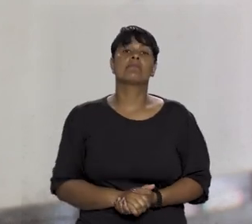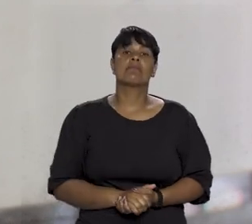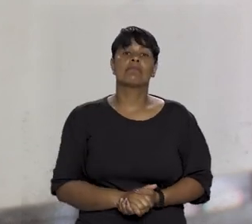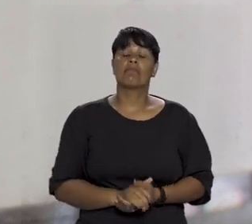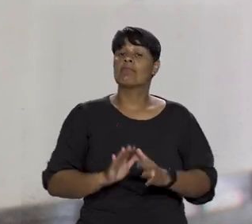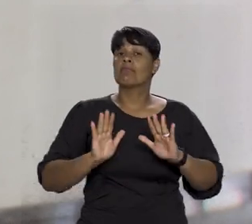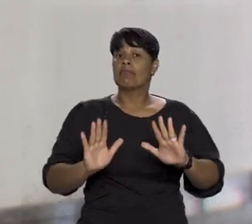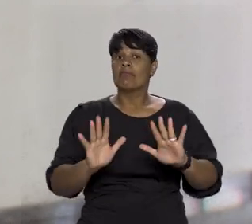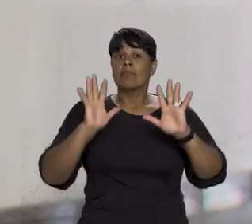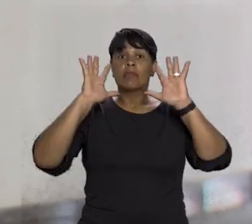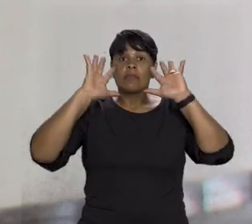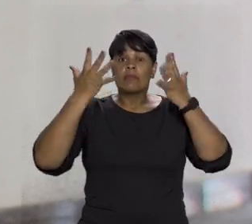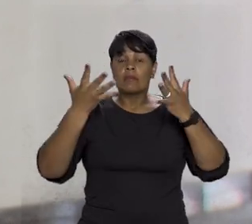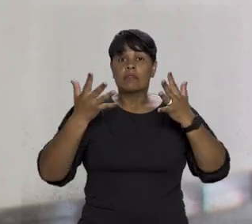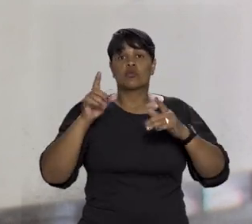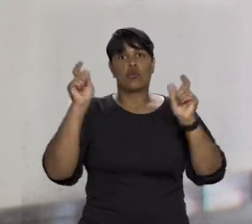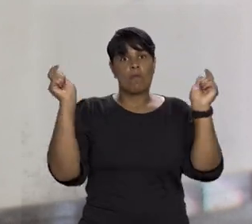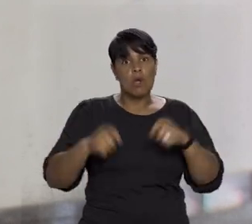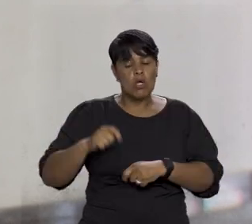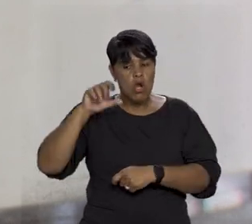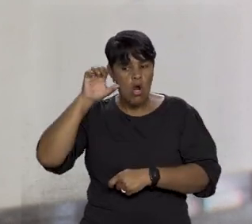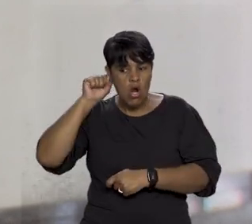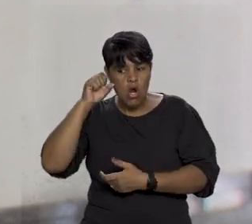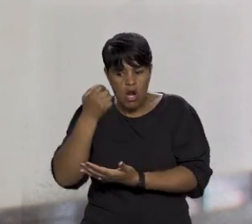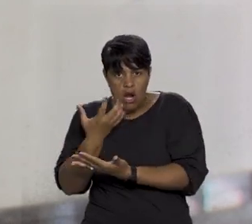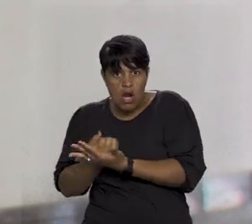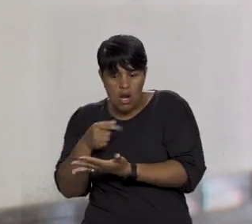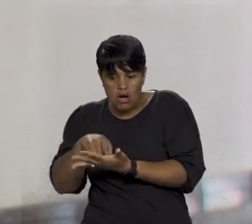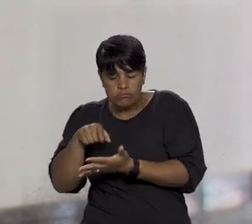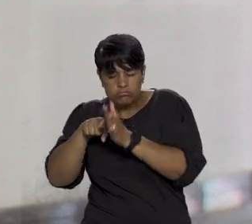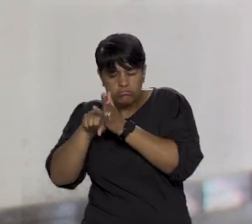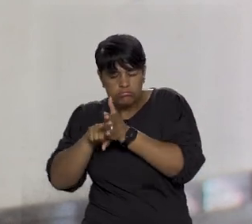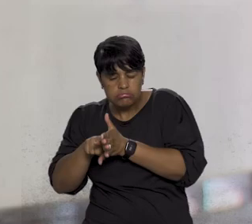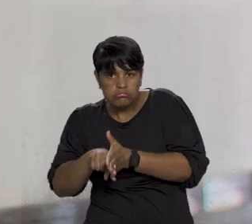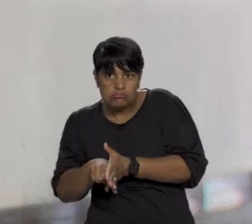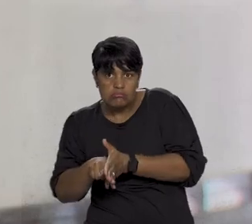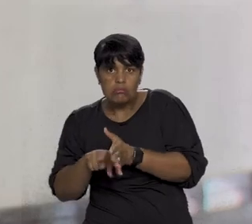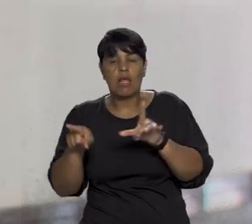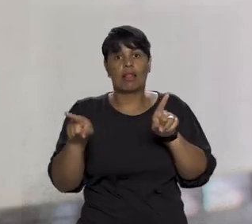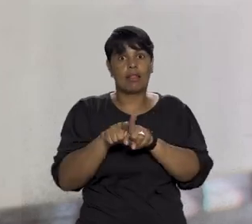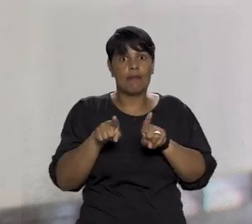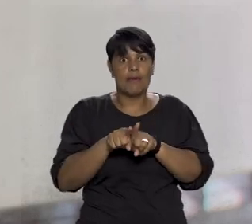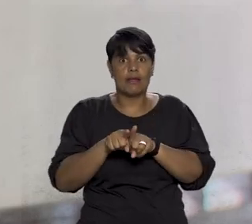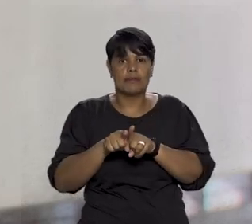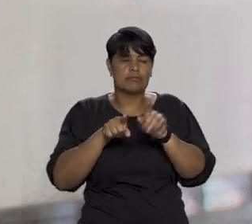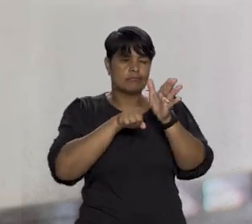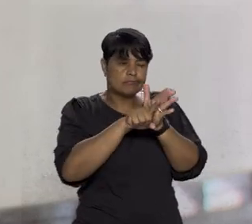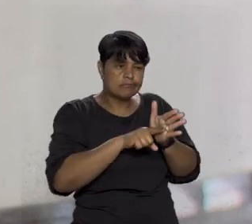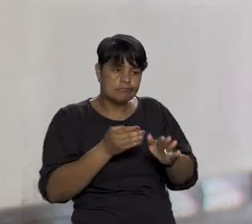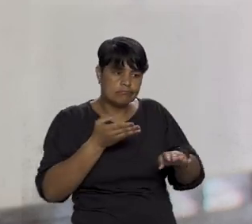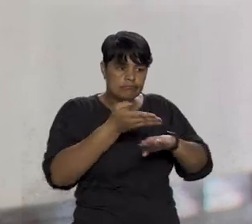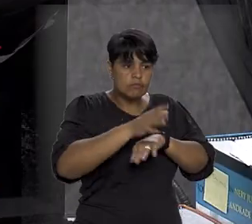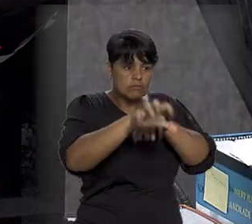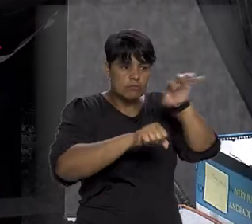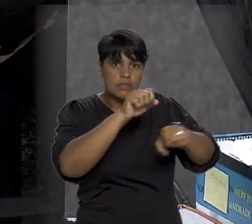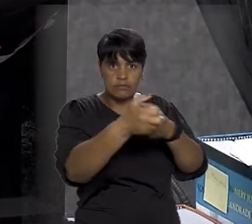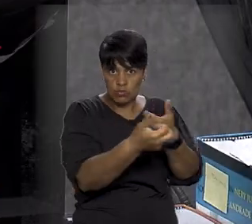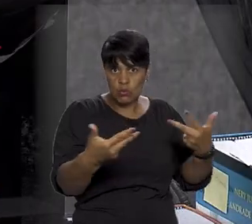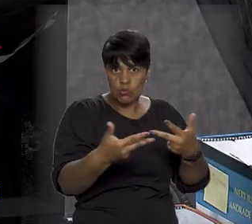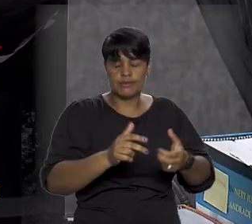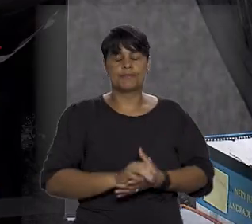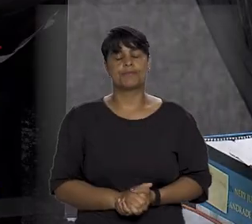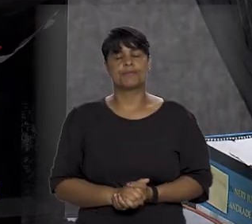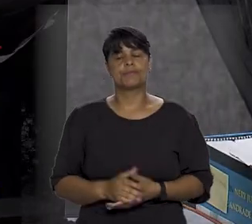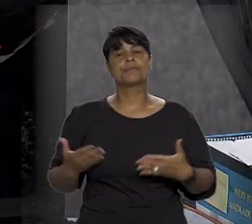foram definidas a quebra de bancário telefônico e telemático além de diligências de busca e apreensão agora